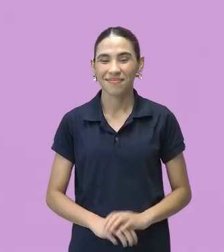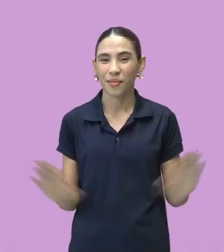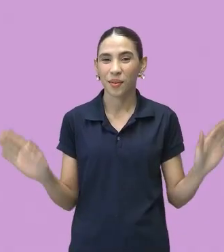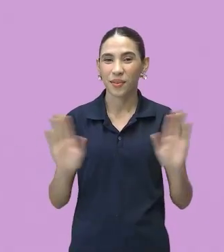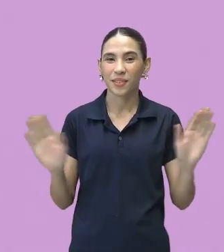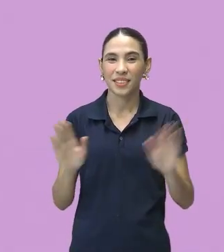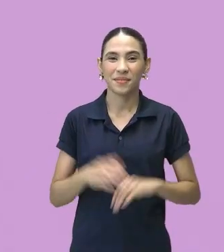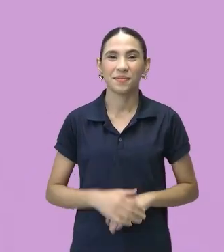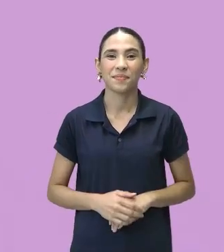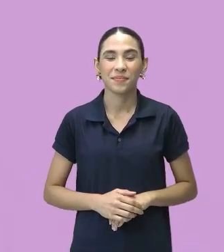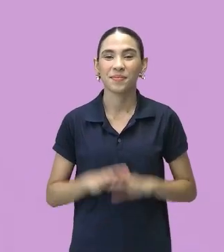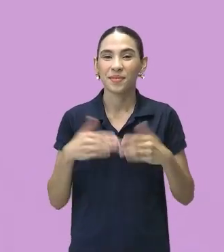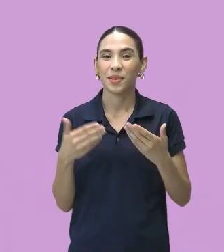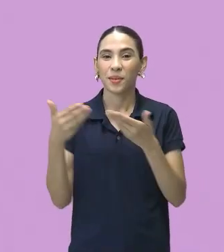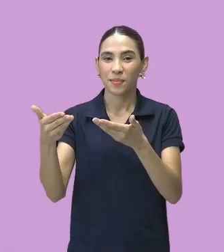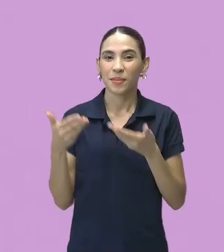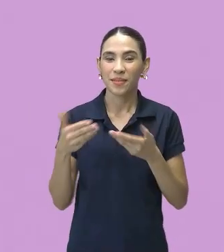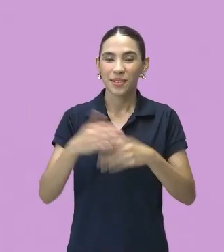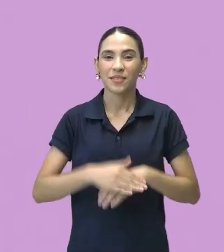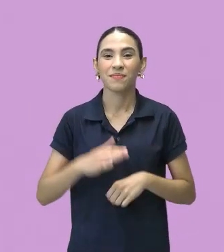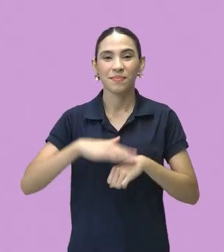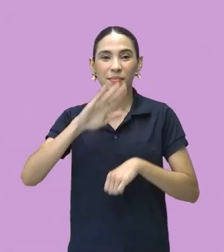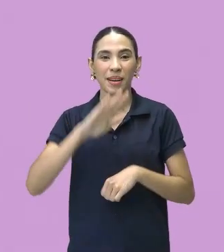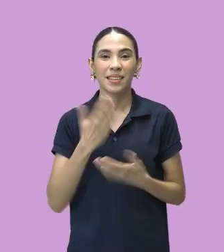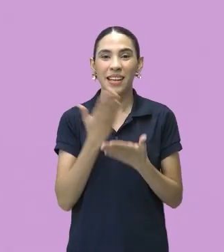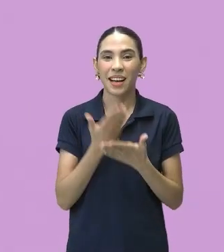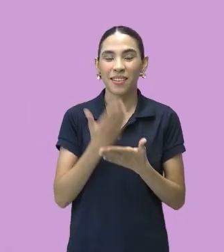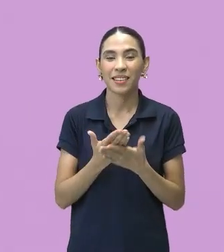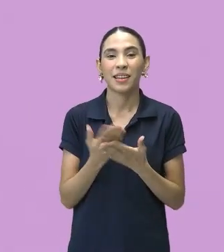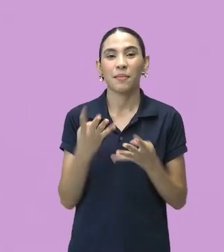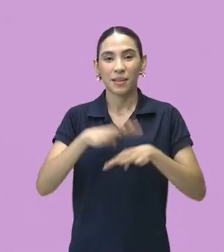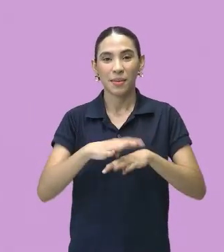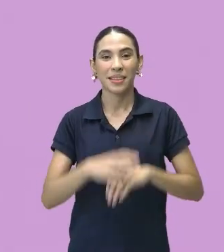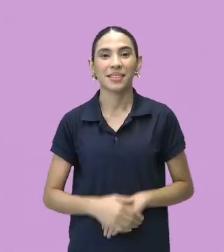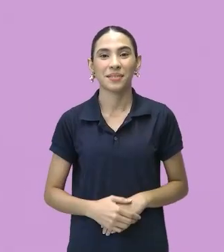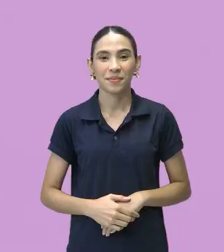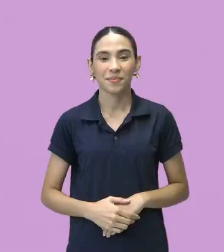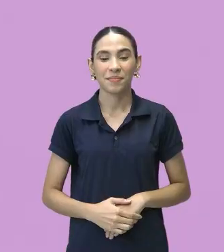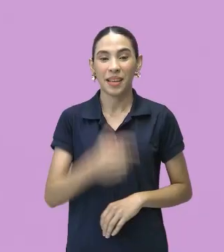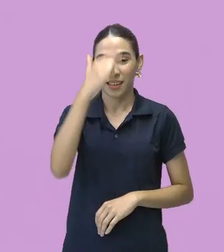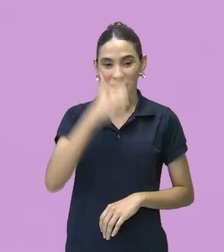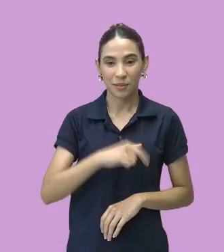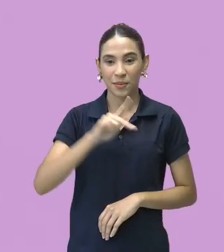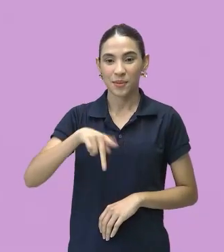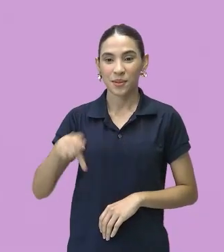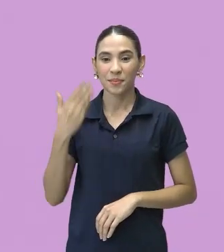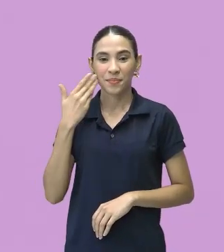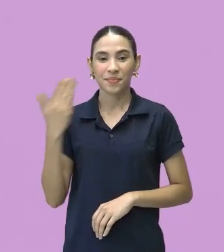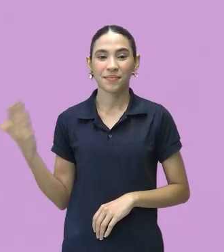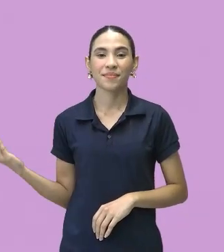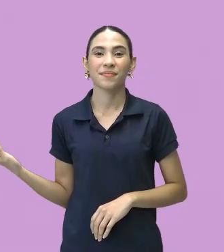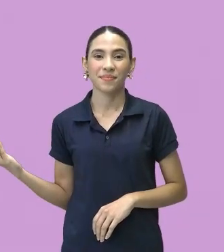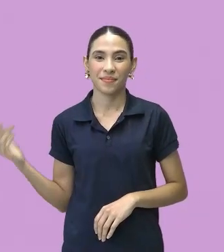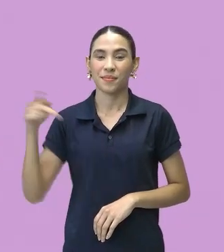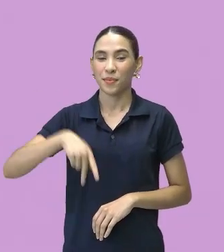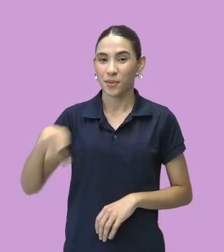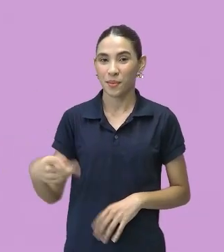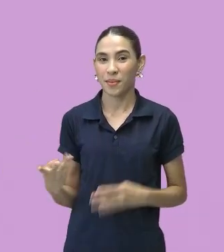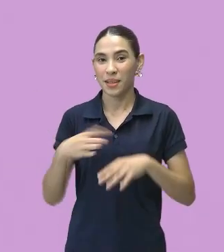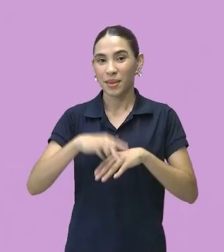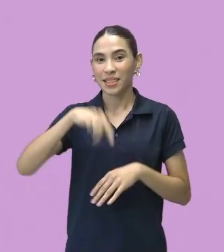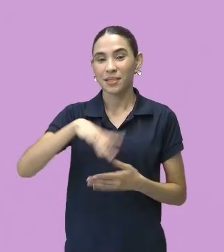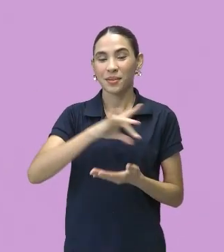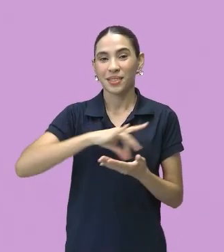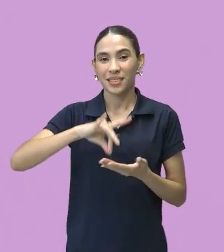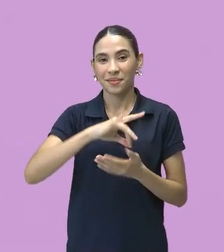Olá, pessoal! Sejam bem-vindos a mais um dia de aula de matemática. Eu sou o professor Tiago Silva, professor de matemática